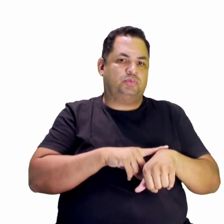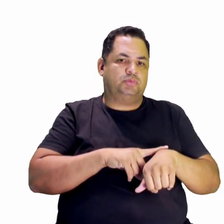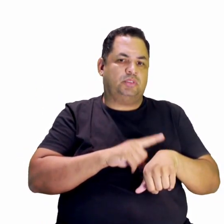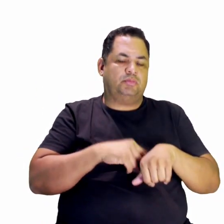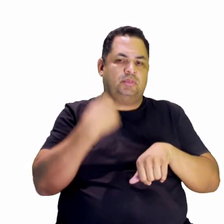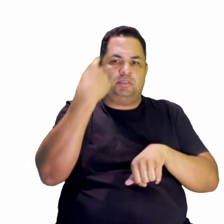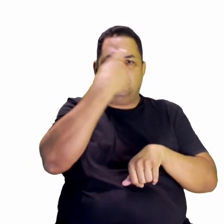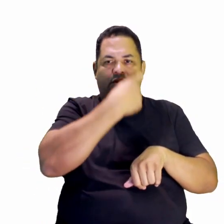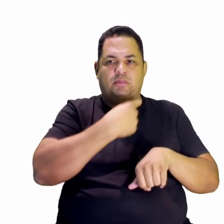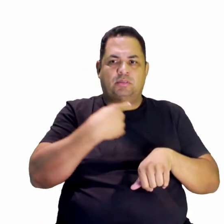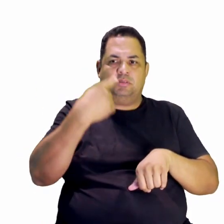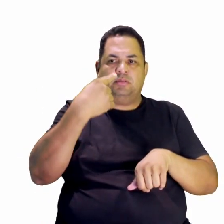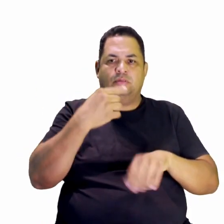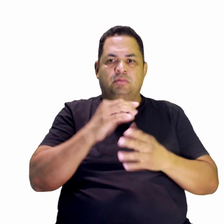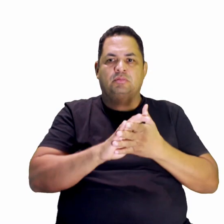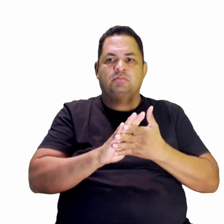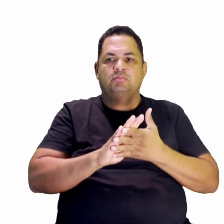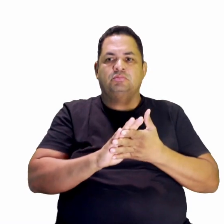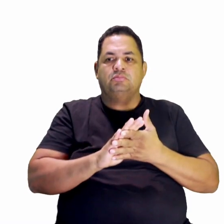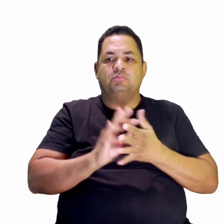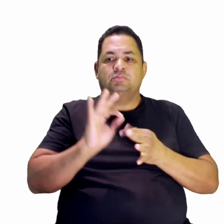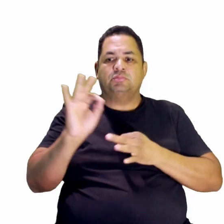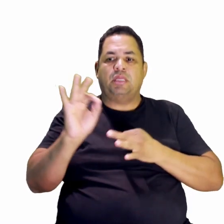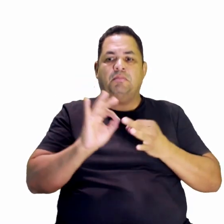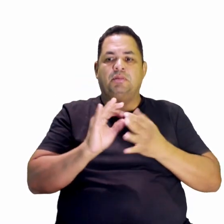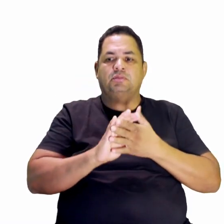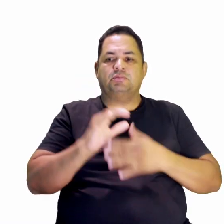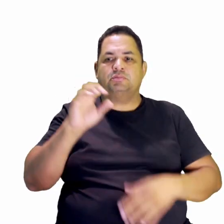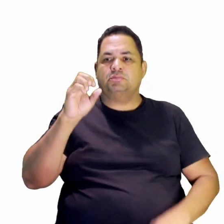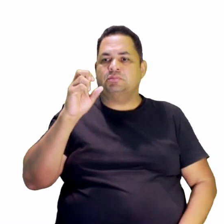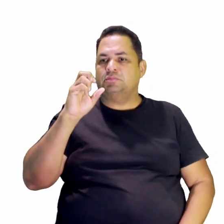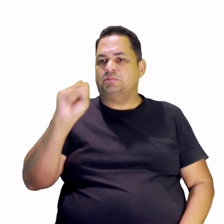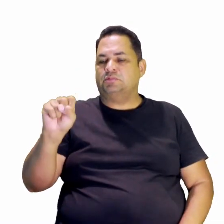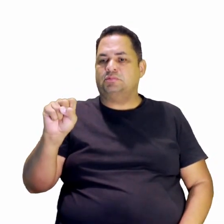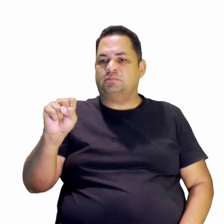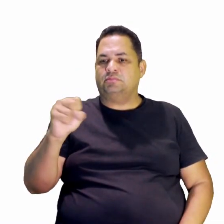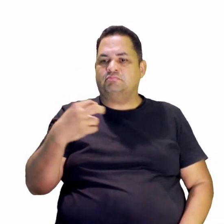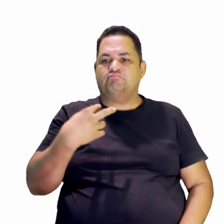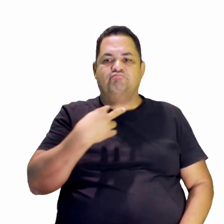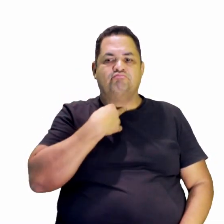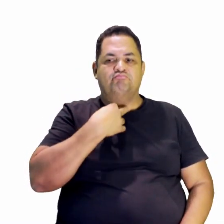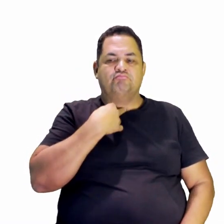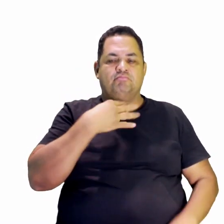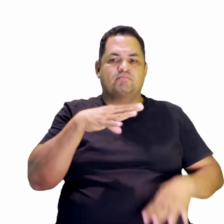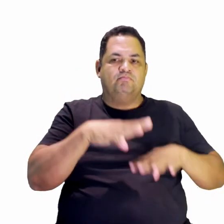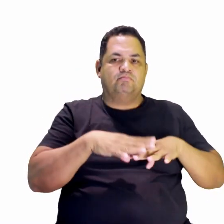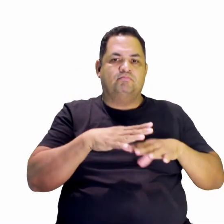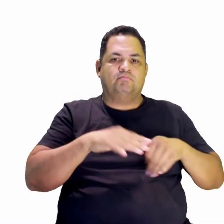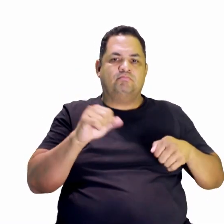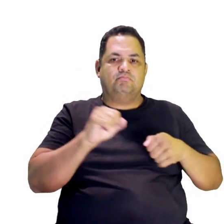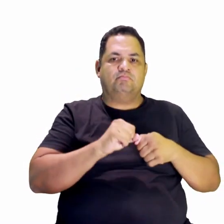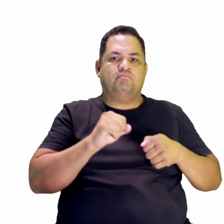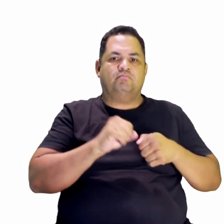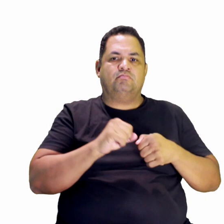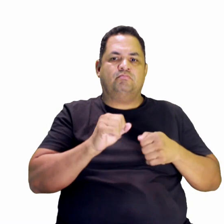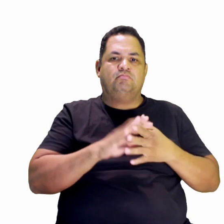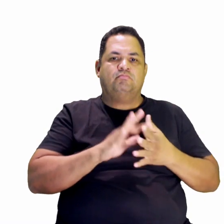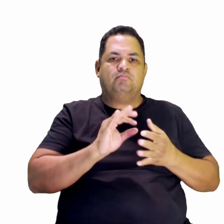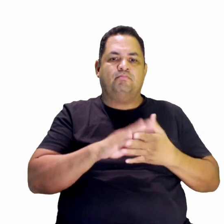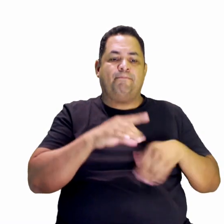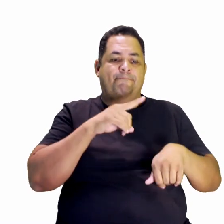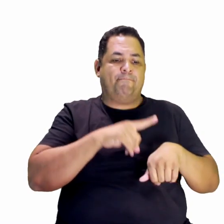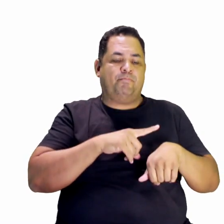o tempo foi medido em segundos. Então não se pode, na matemática, fazer cálculo com medidas de